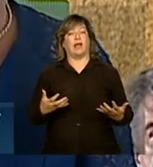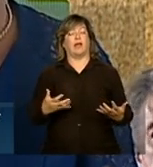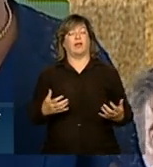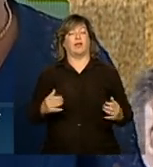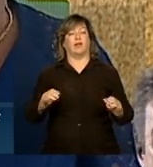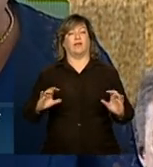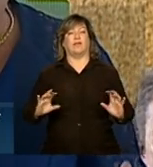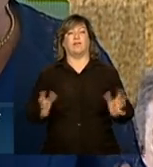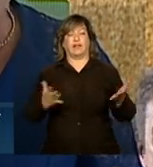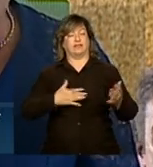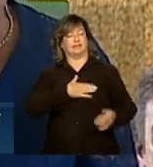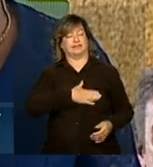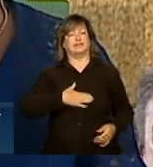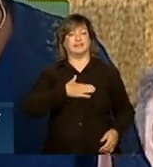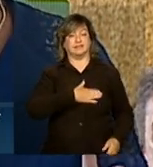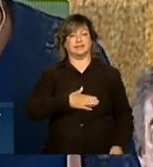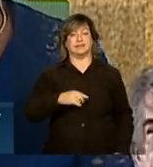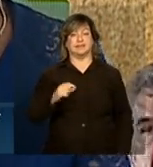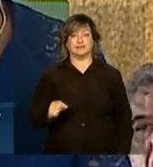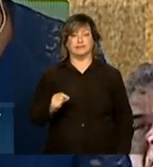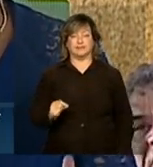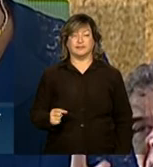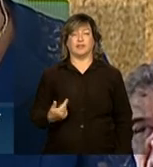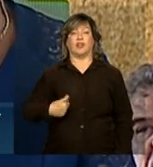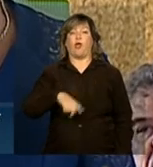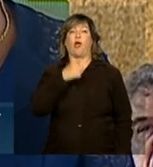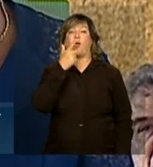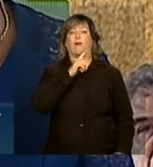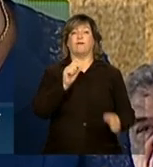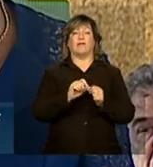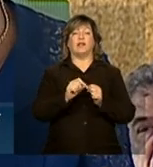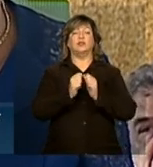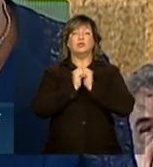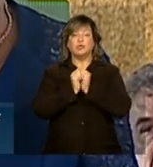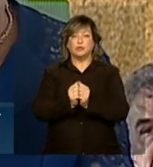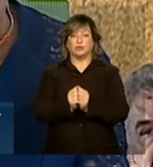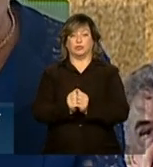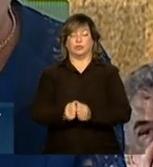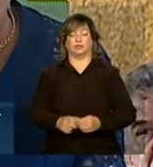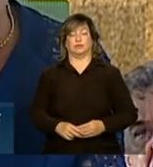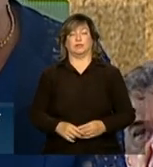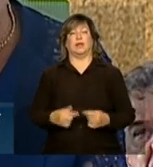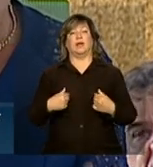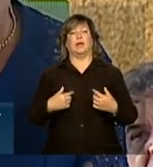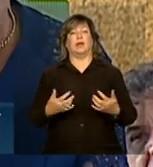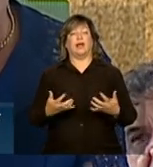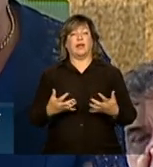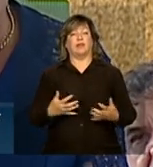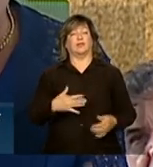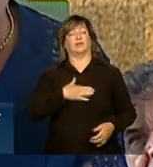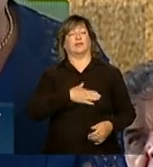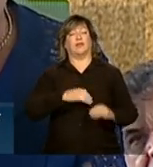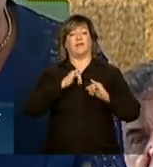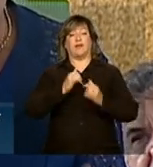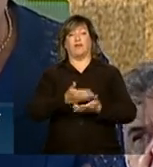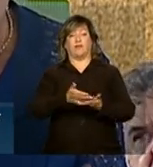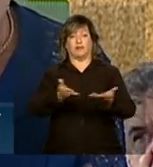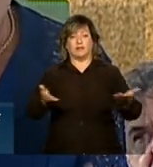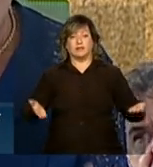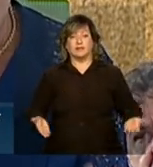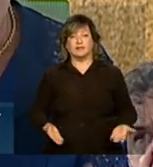comemorar o que nós conseguimos fazer juntos. Eu quero comemorar com vocês